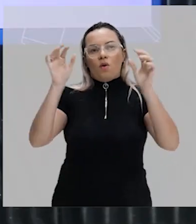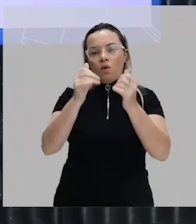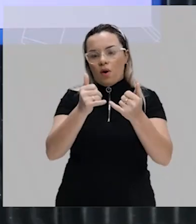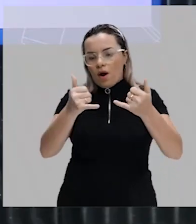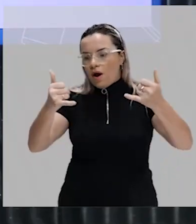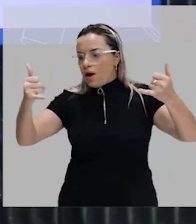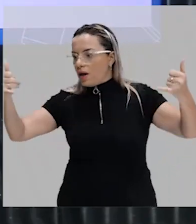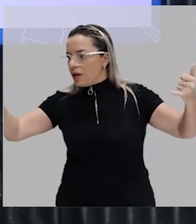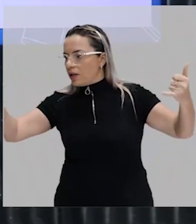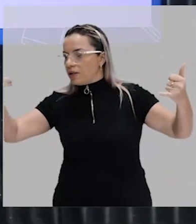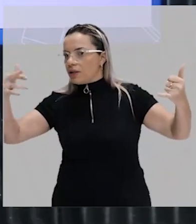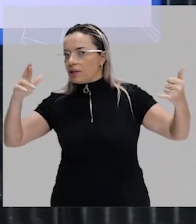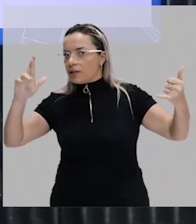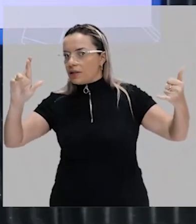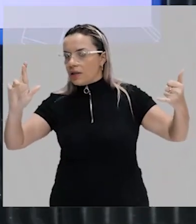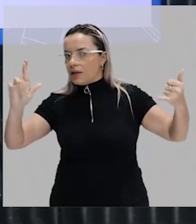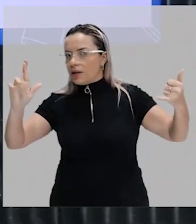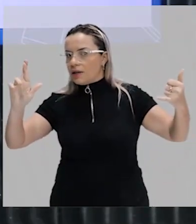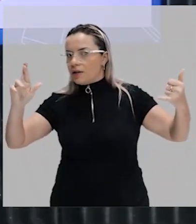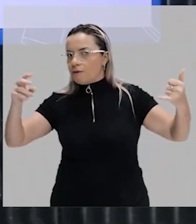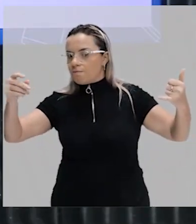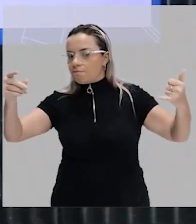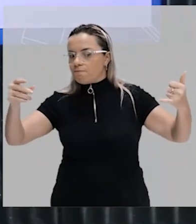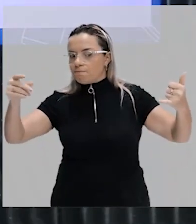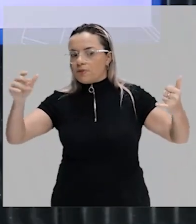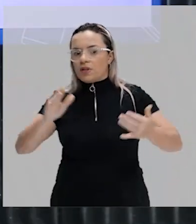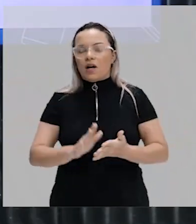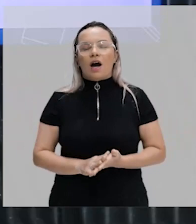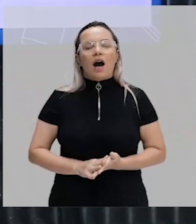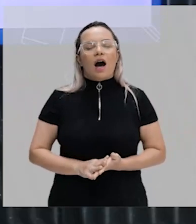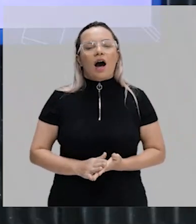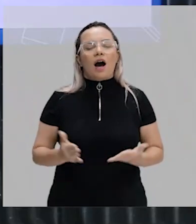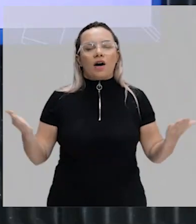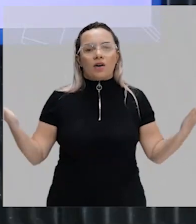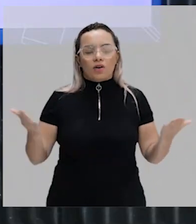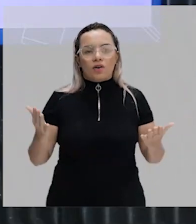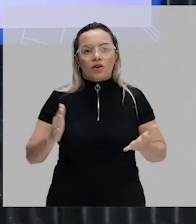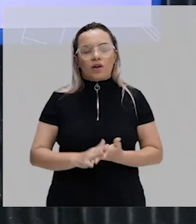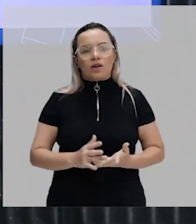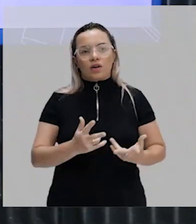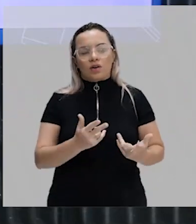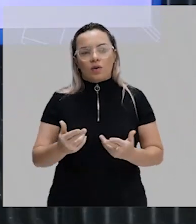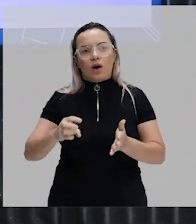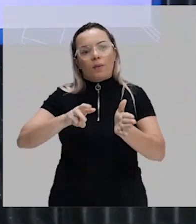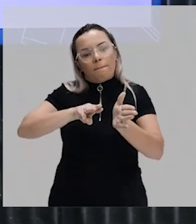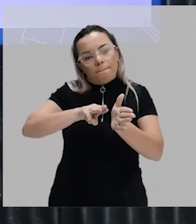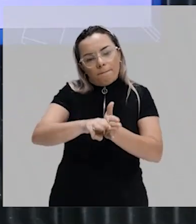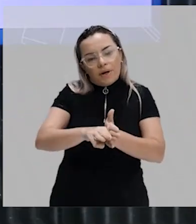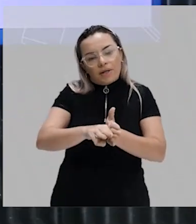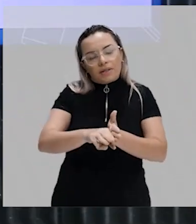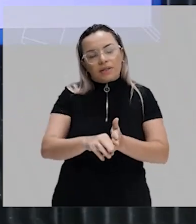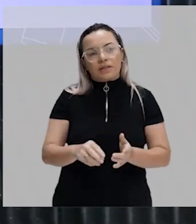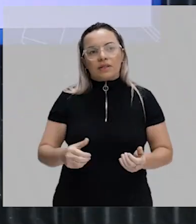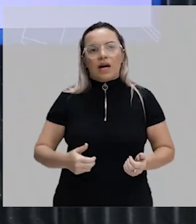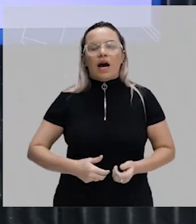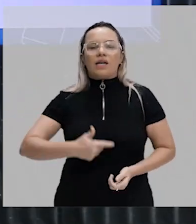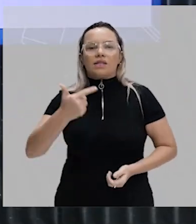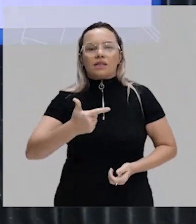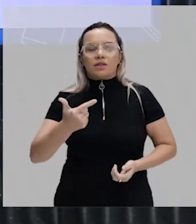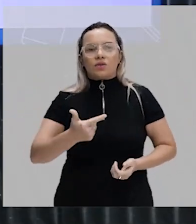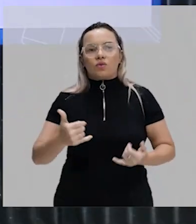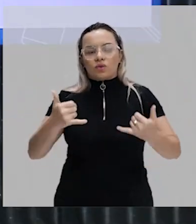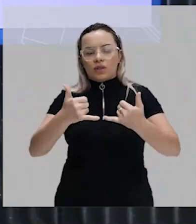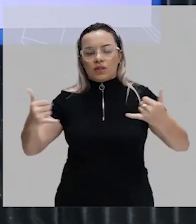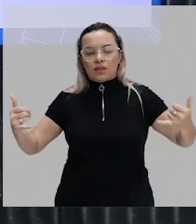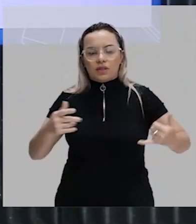mesmo procedimento vai ser feito quando eu estou analisando aqui a segunda linha, que é a do PIB, tá? Então, o aumento